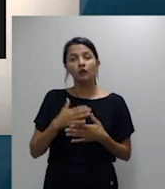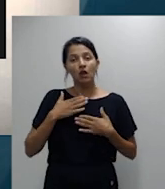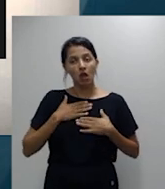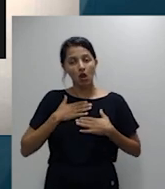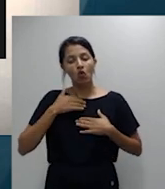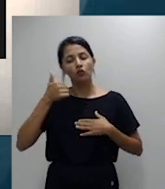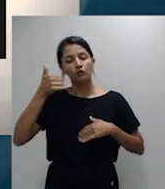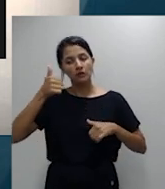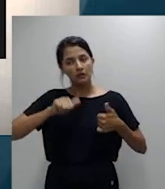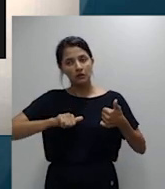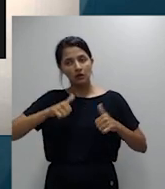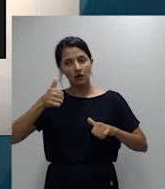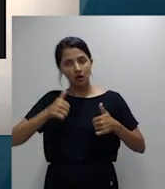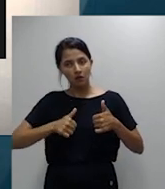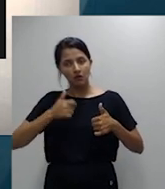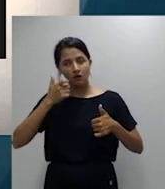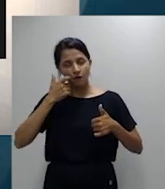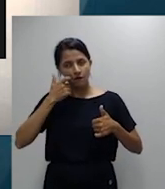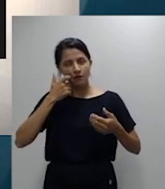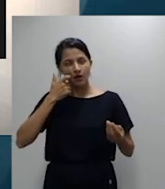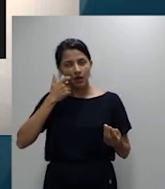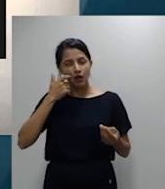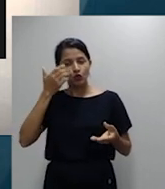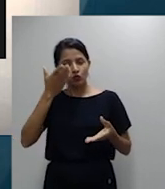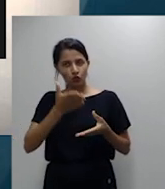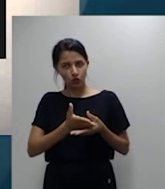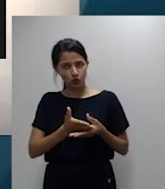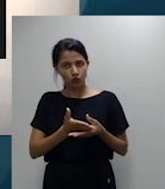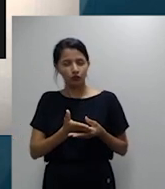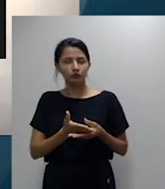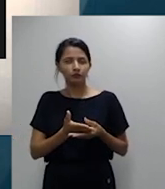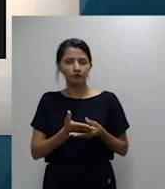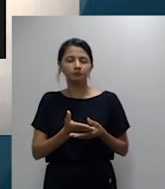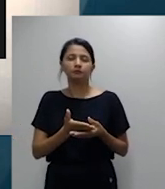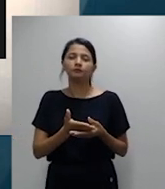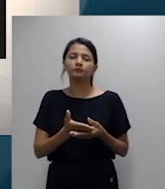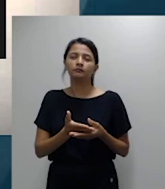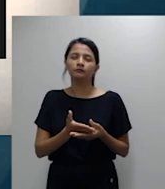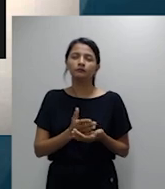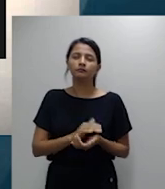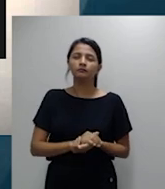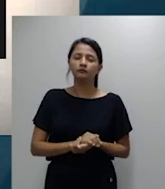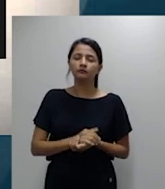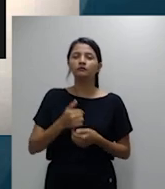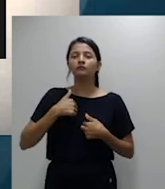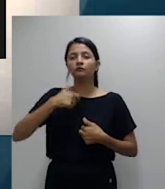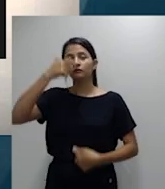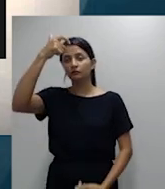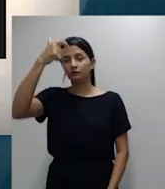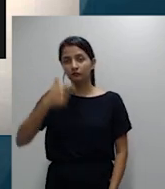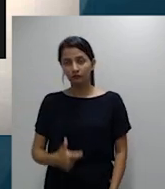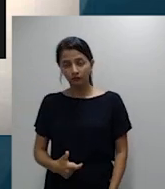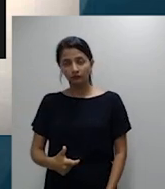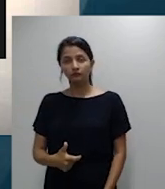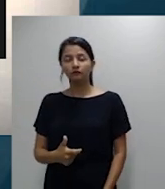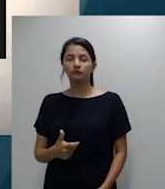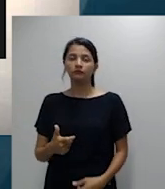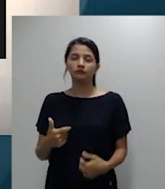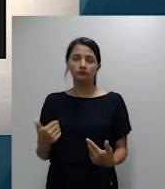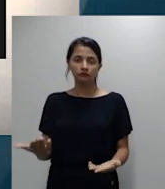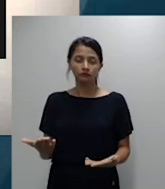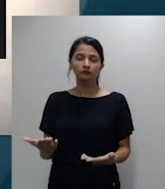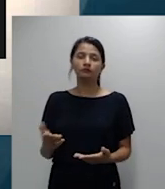fiz no entanto da causa não estou aqui me inclinando a